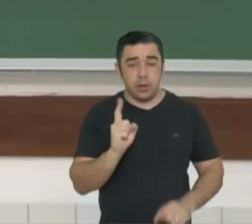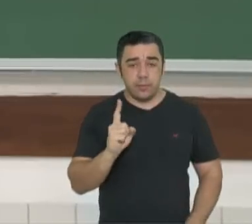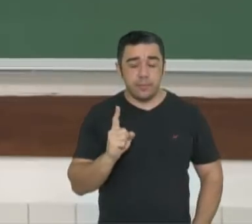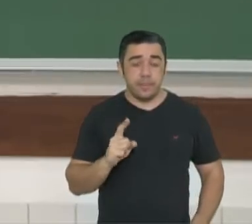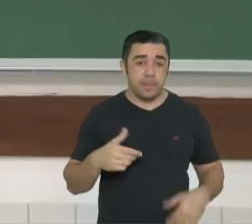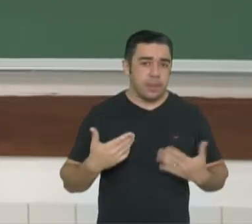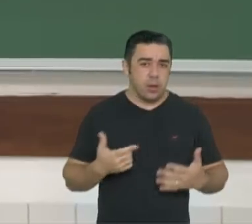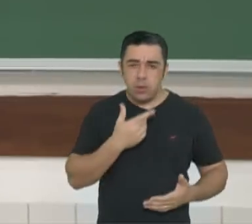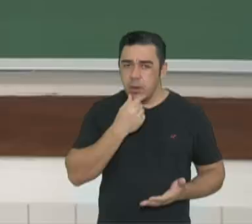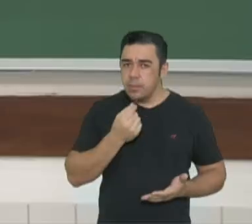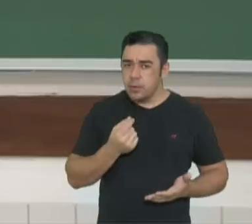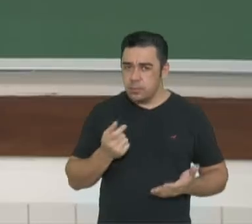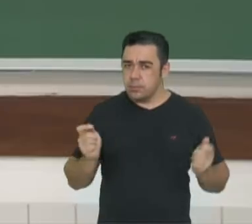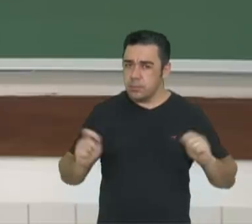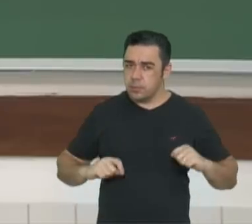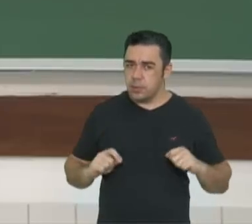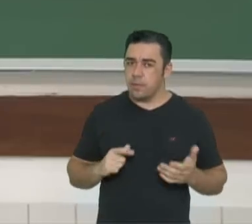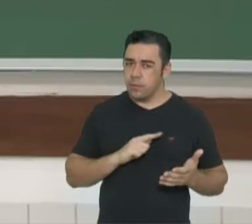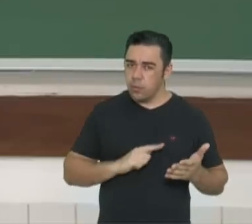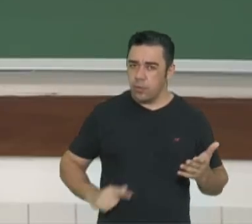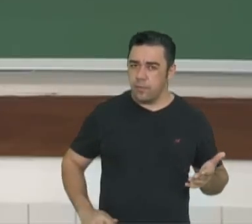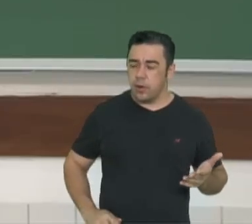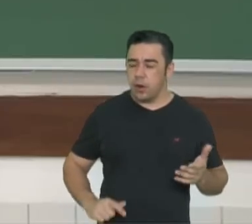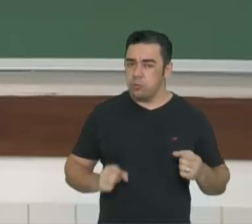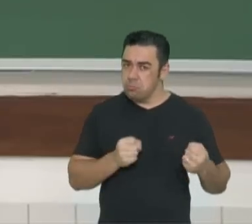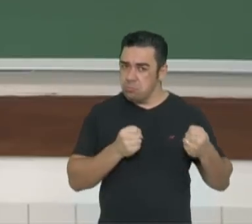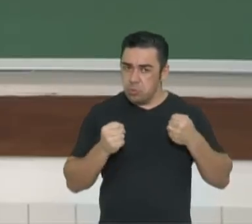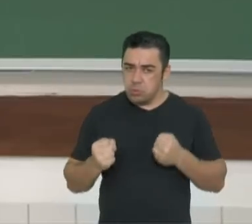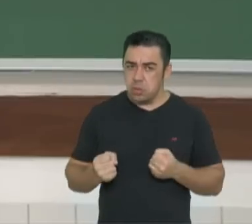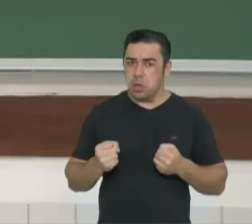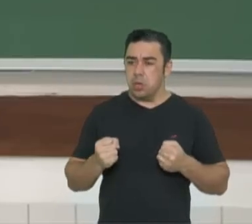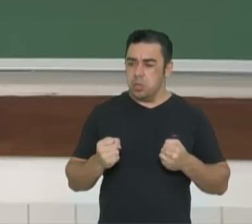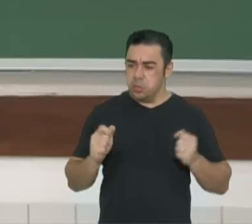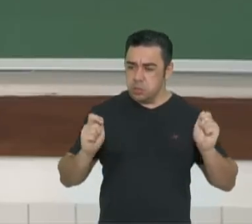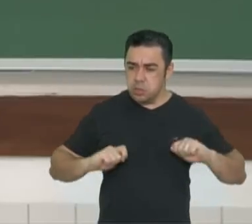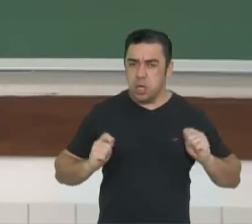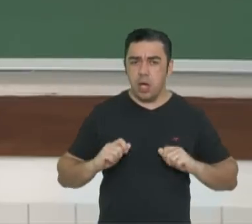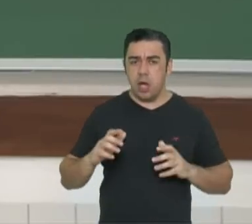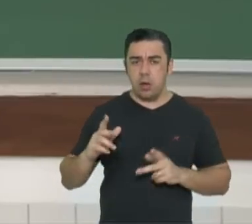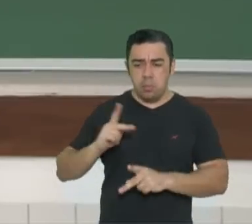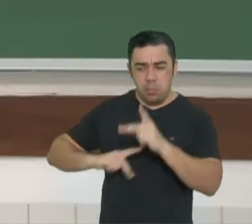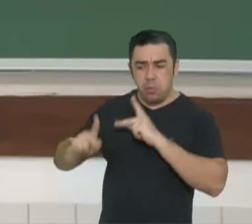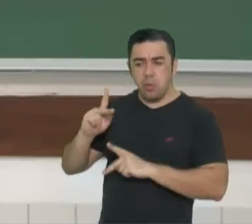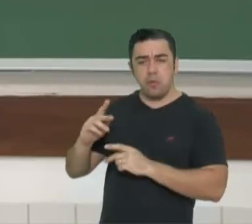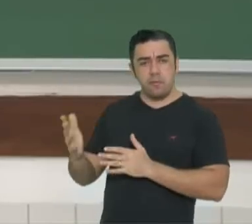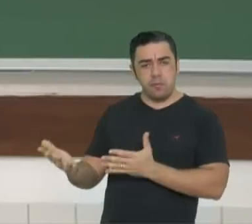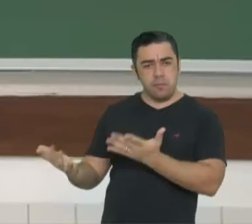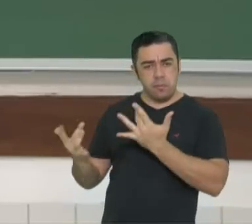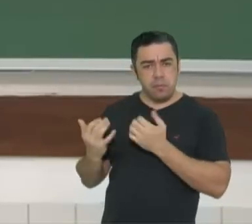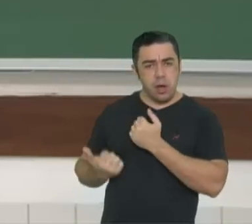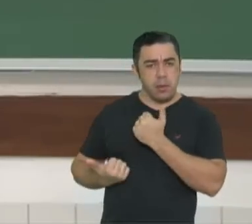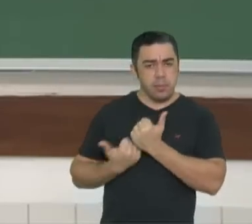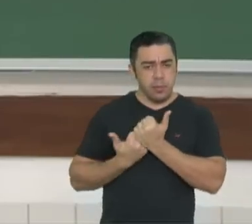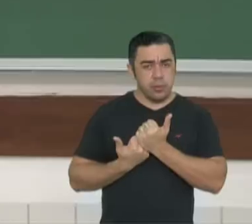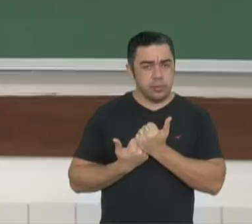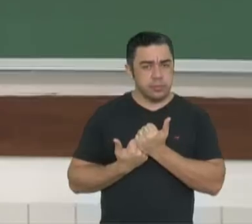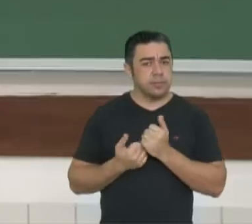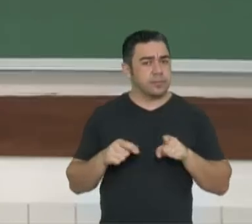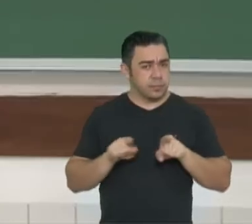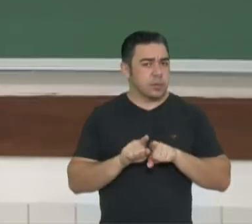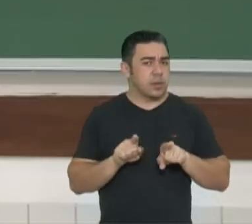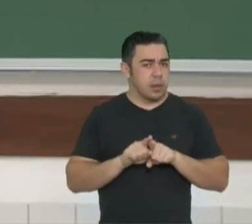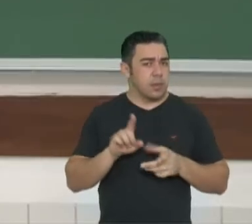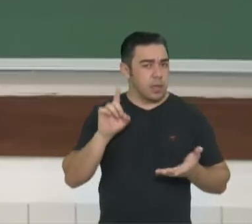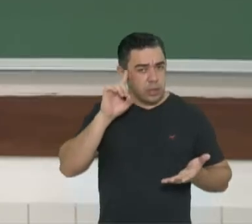E ele então poderia governar agora com mais poderes, com maior popularidade, inclusive, quem sabe,